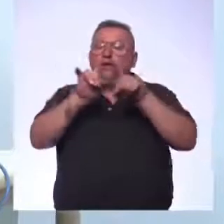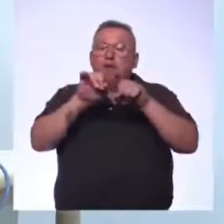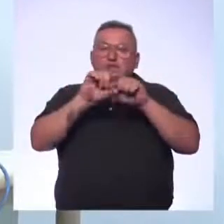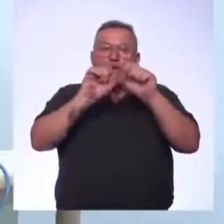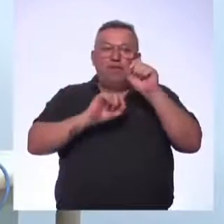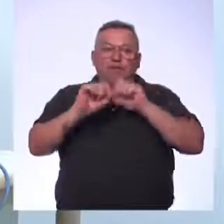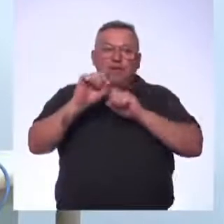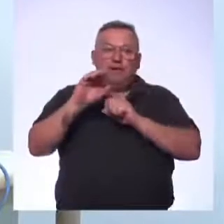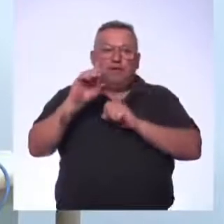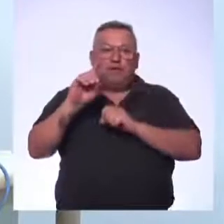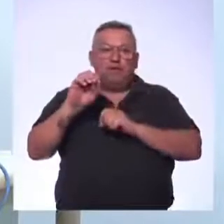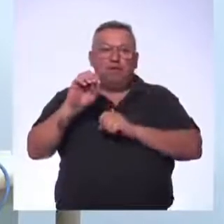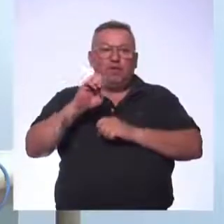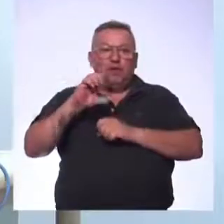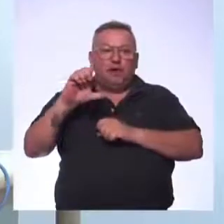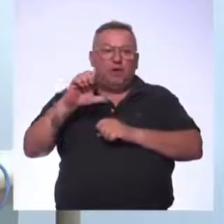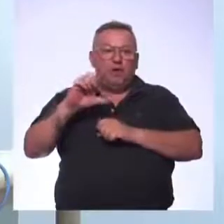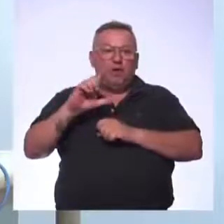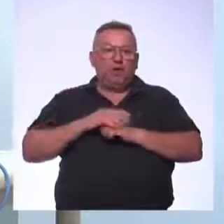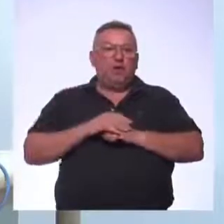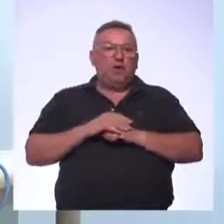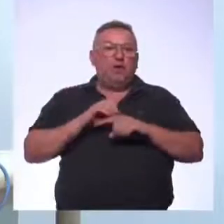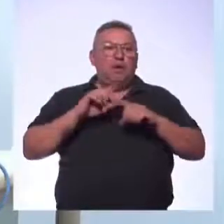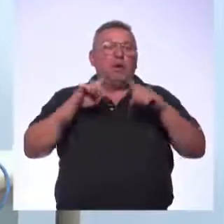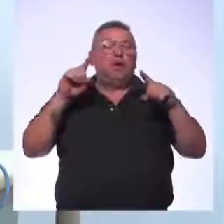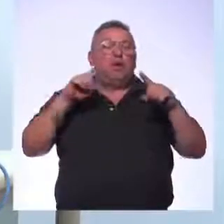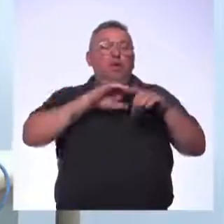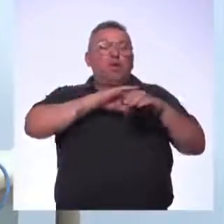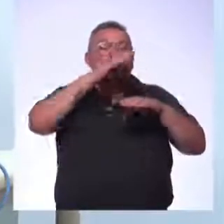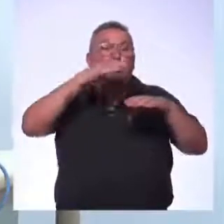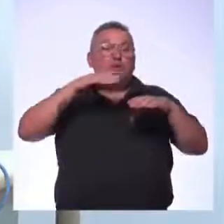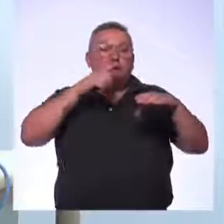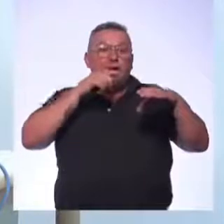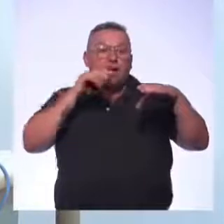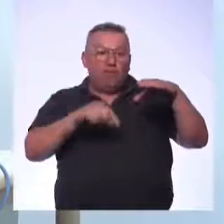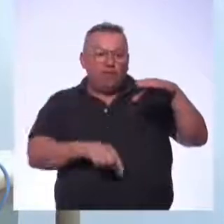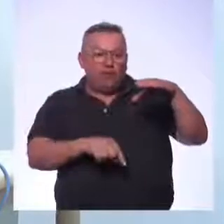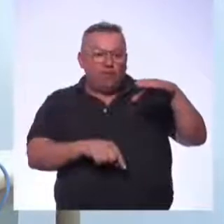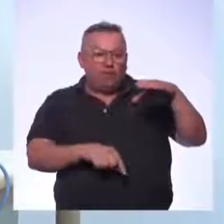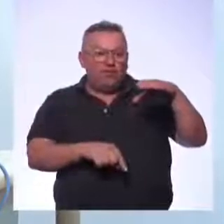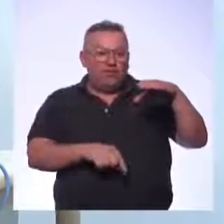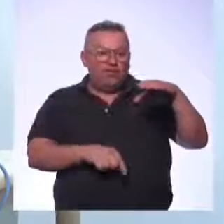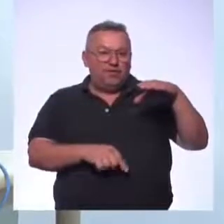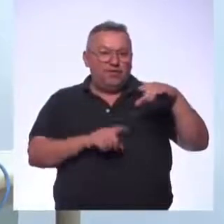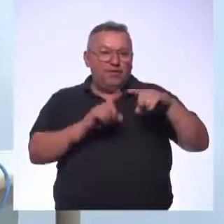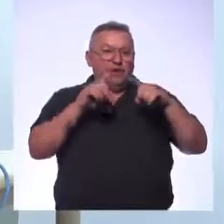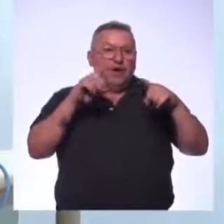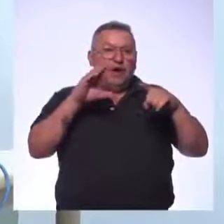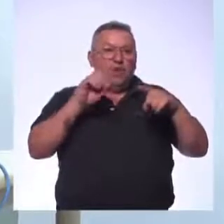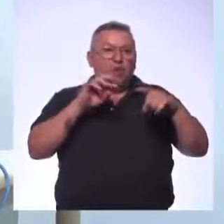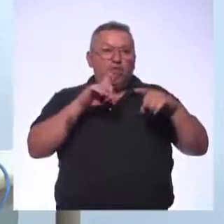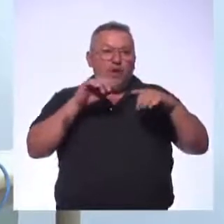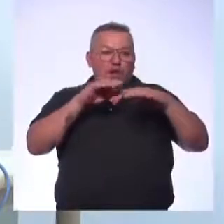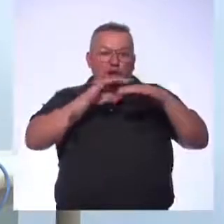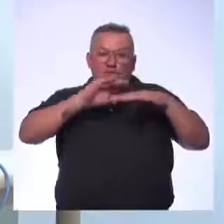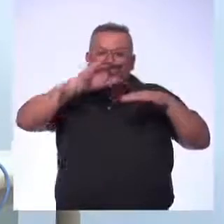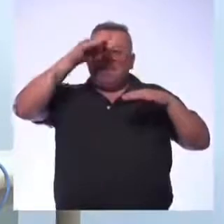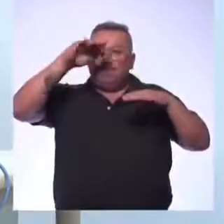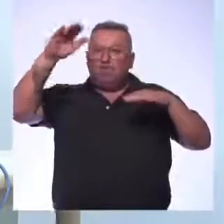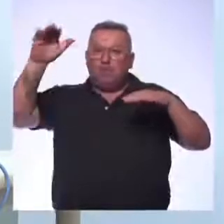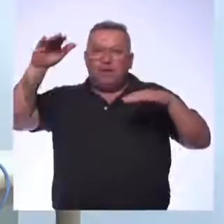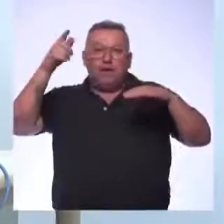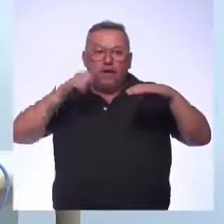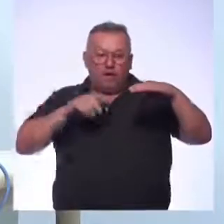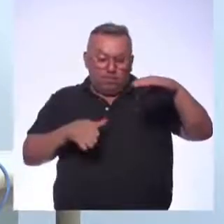das dorsais, que são as montanhas submarinas, né, lembrando que cordilheiras aparecem nos continentes, as dorsais aparecem